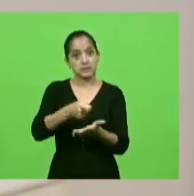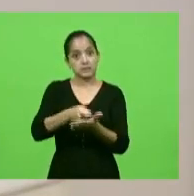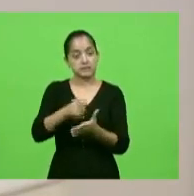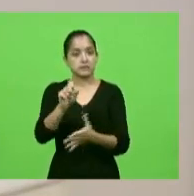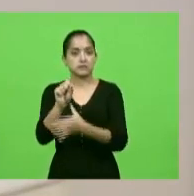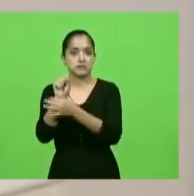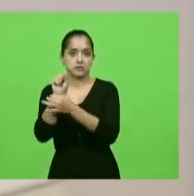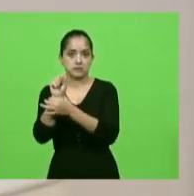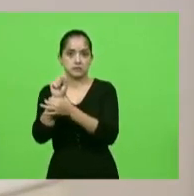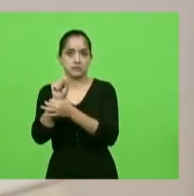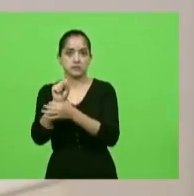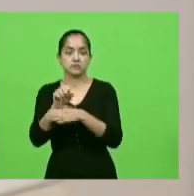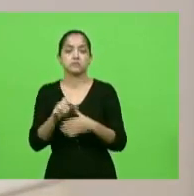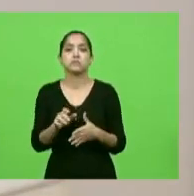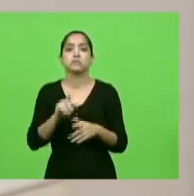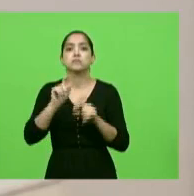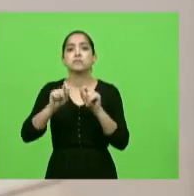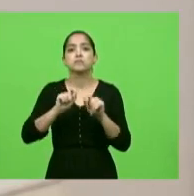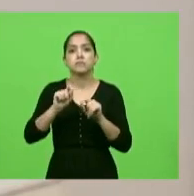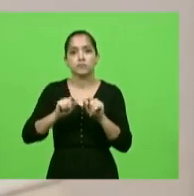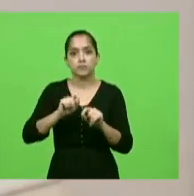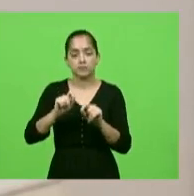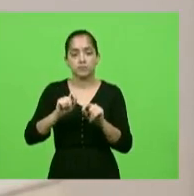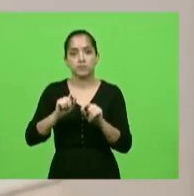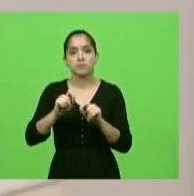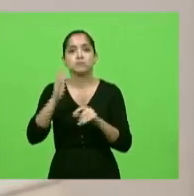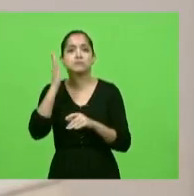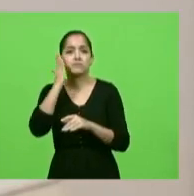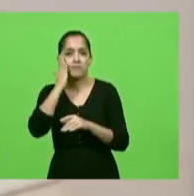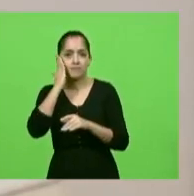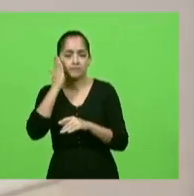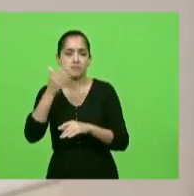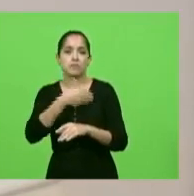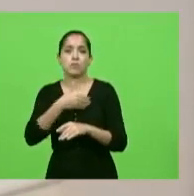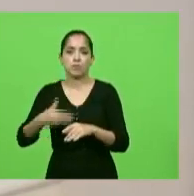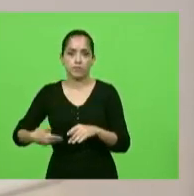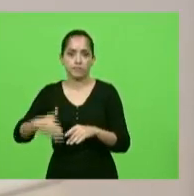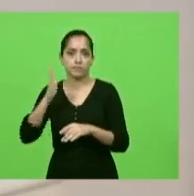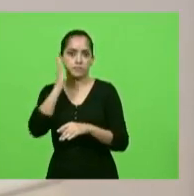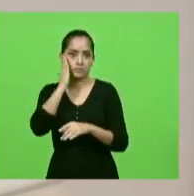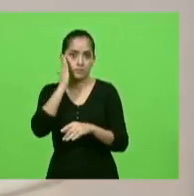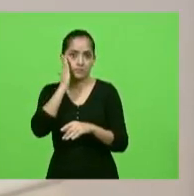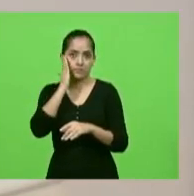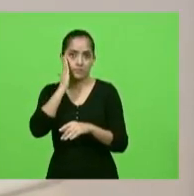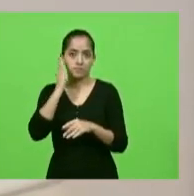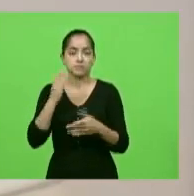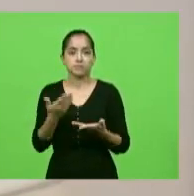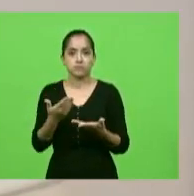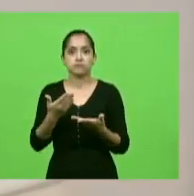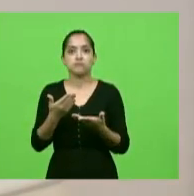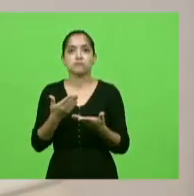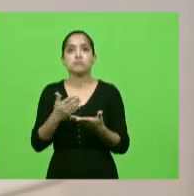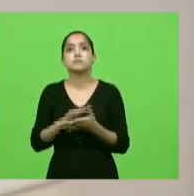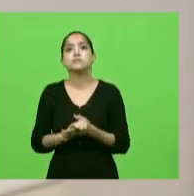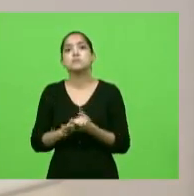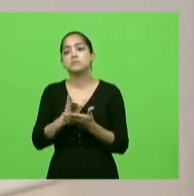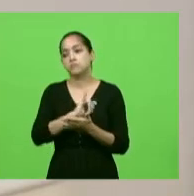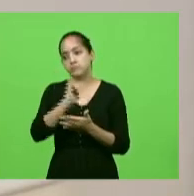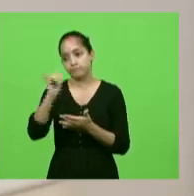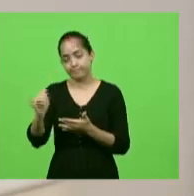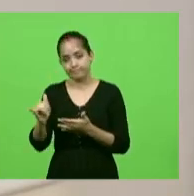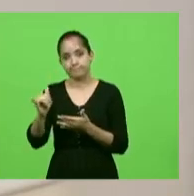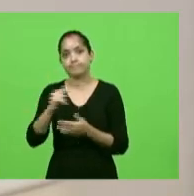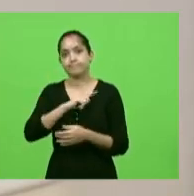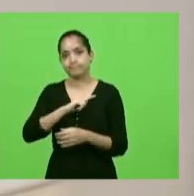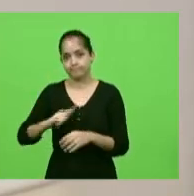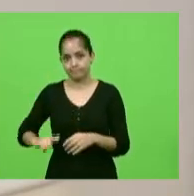ou seja, o fato era de conhecimento do governo e especificamente foi levado a conhecimento do governador. No